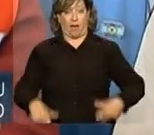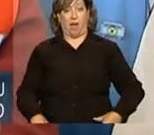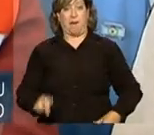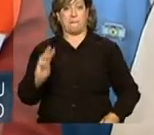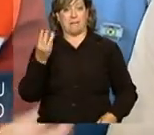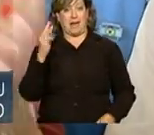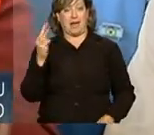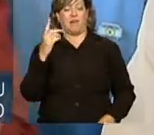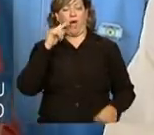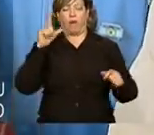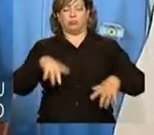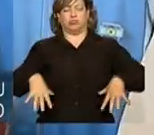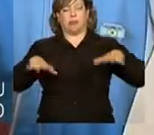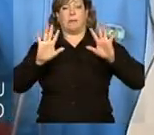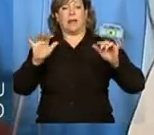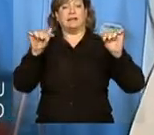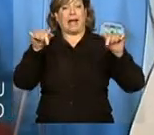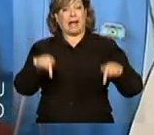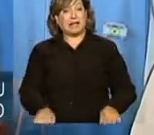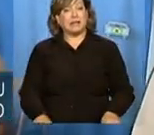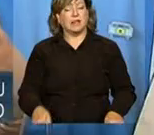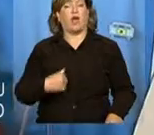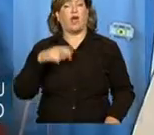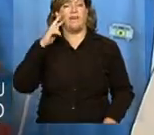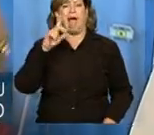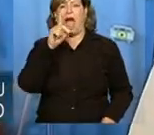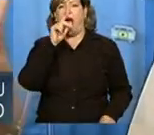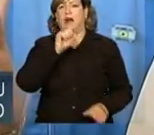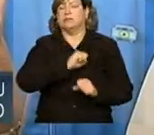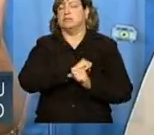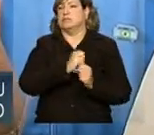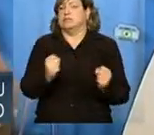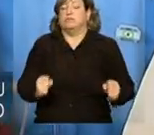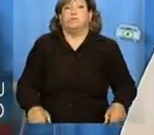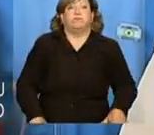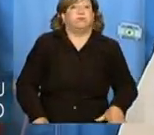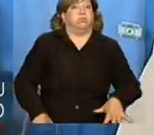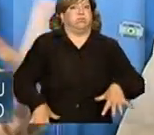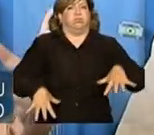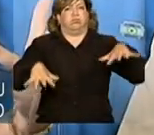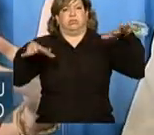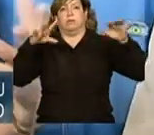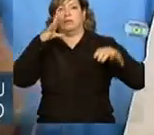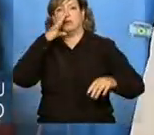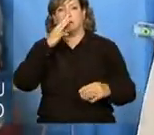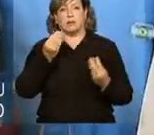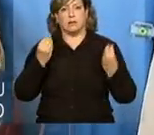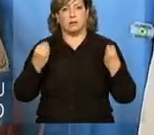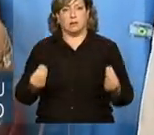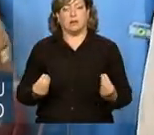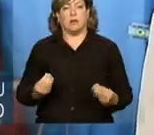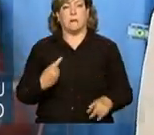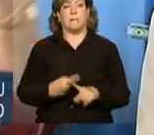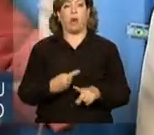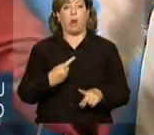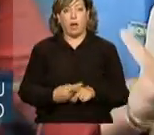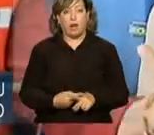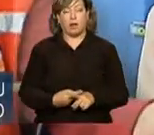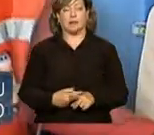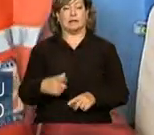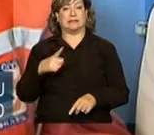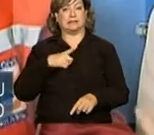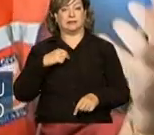houve alagamento no Maranhão. Mas aqui eu vi uma quantidade de água absurda. Impressionante. É impressionante. Tem não só